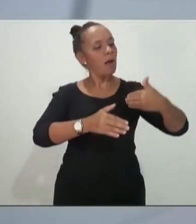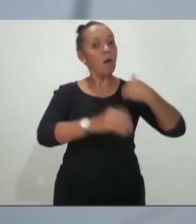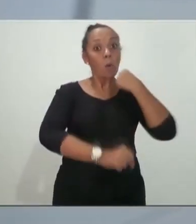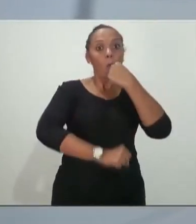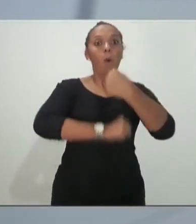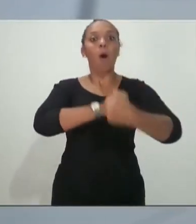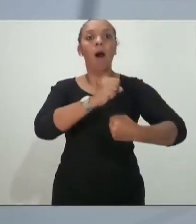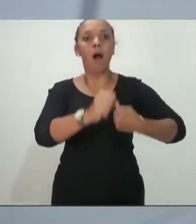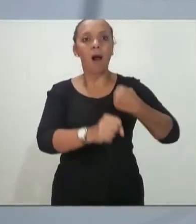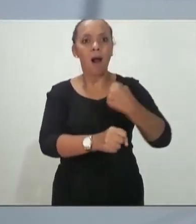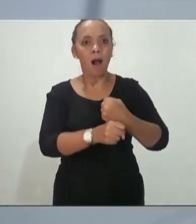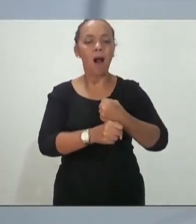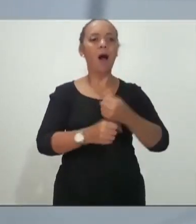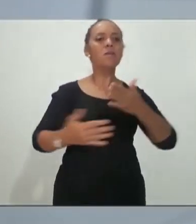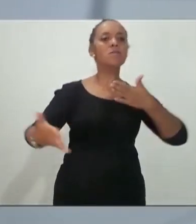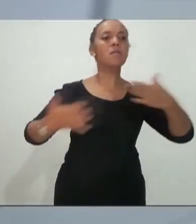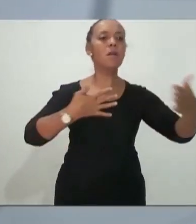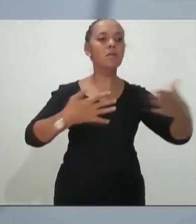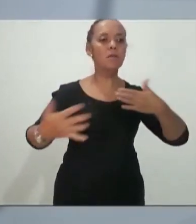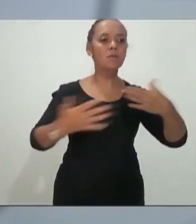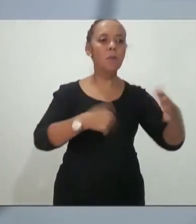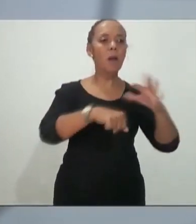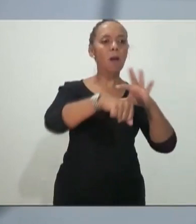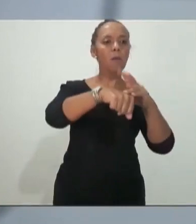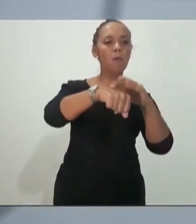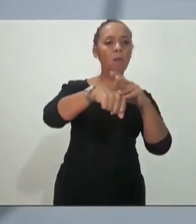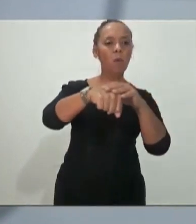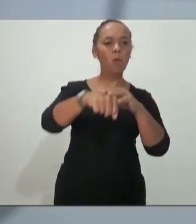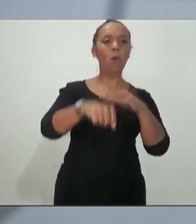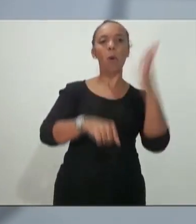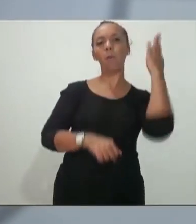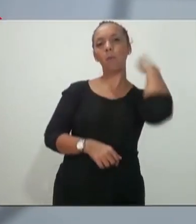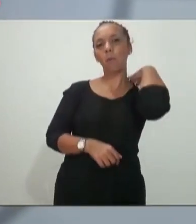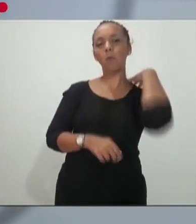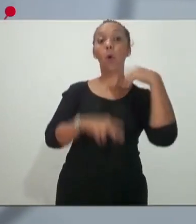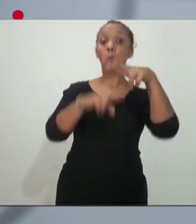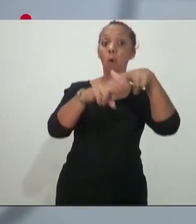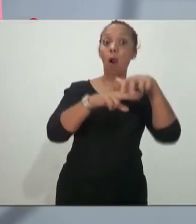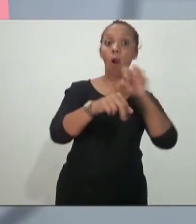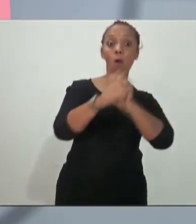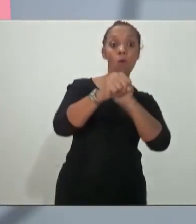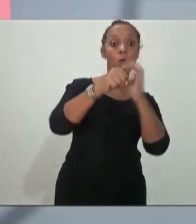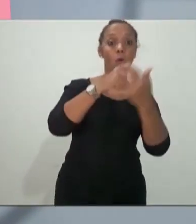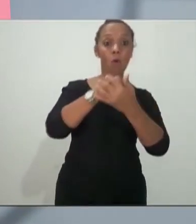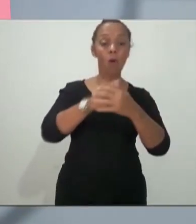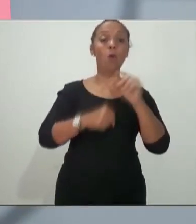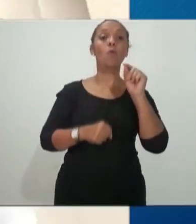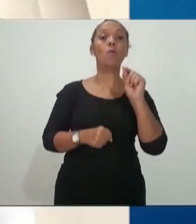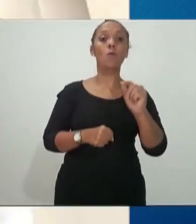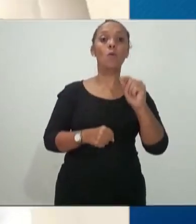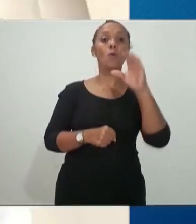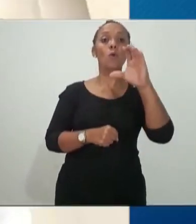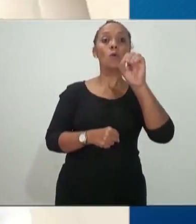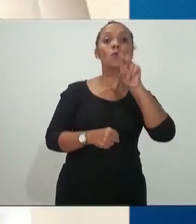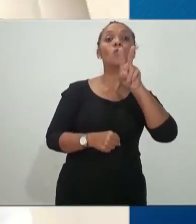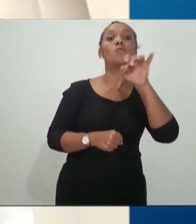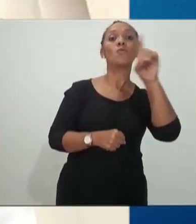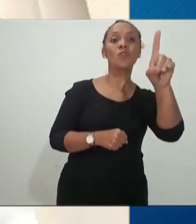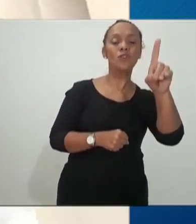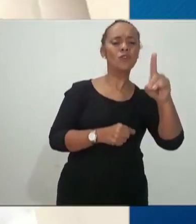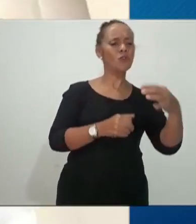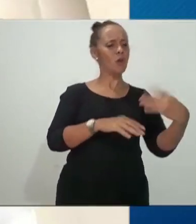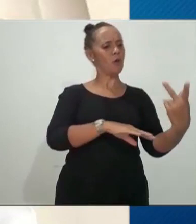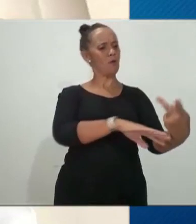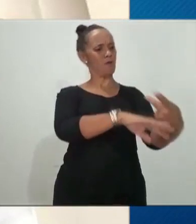ano atendendo e tratando pacientes com pneumonia COVID, que muitas vezes eles vêm